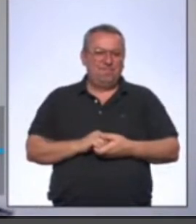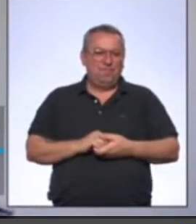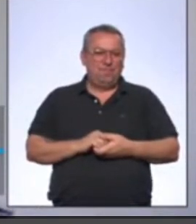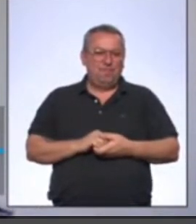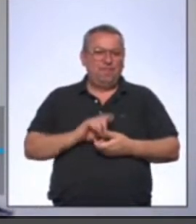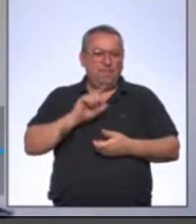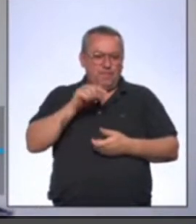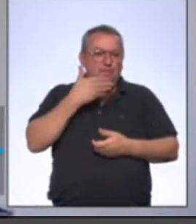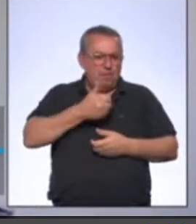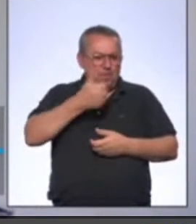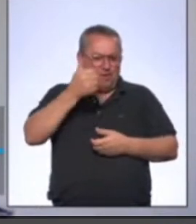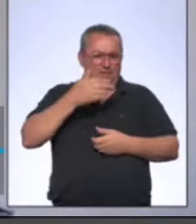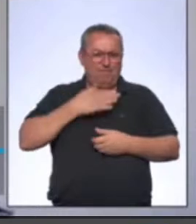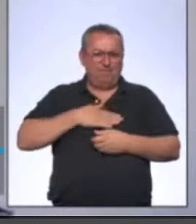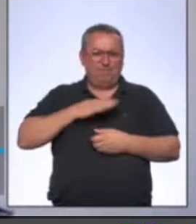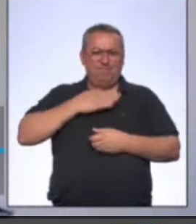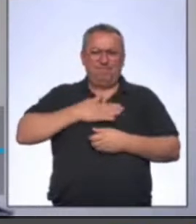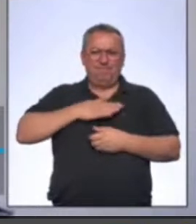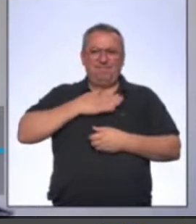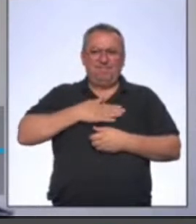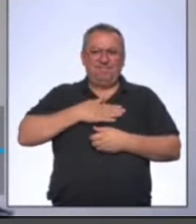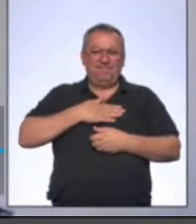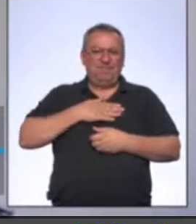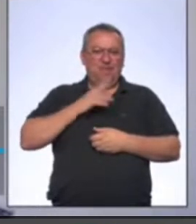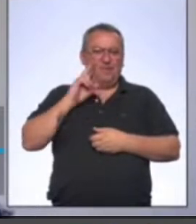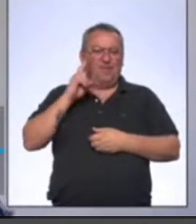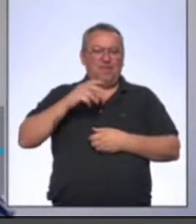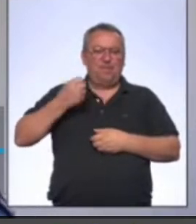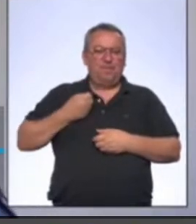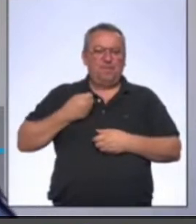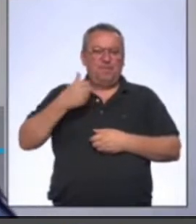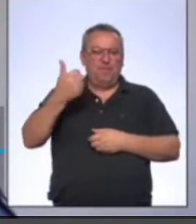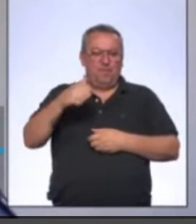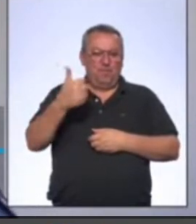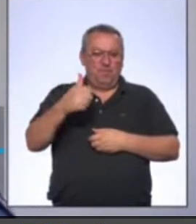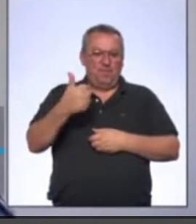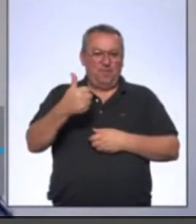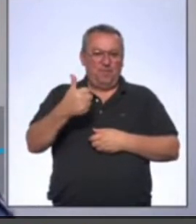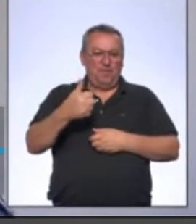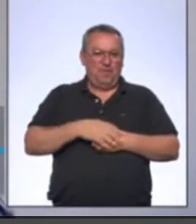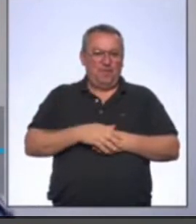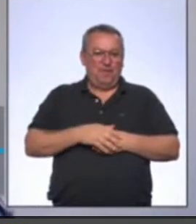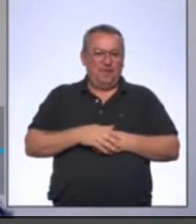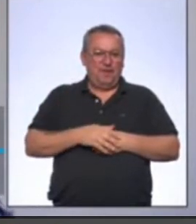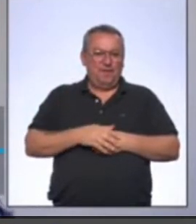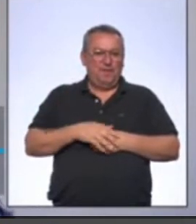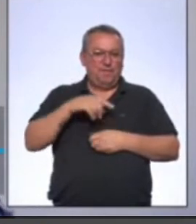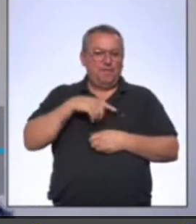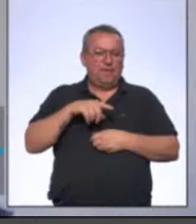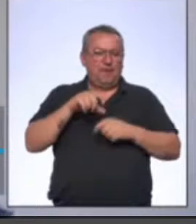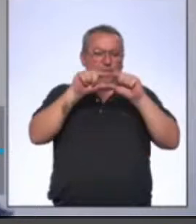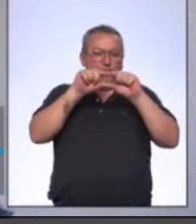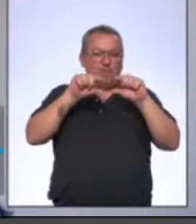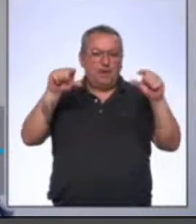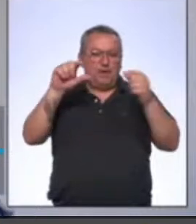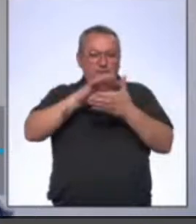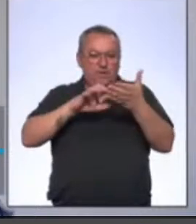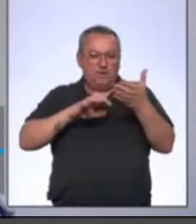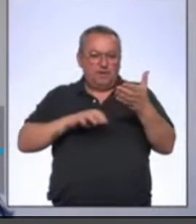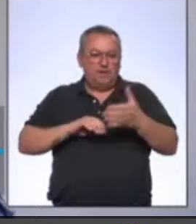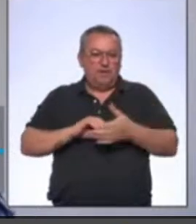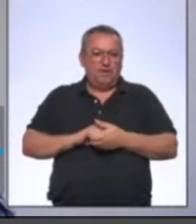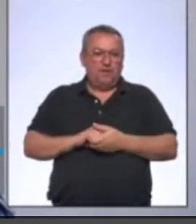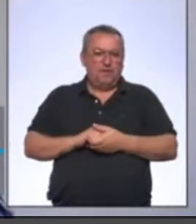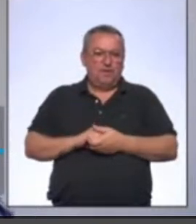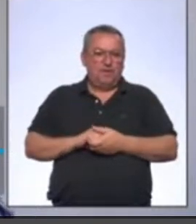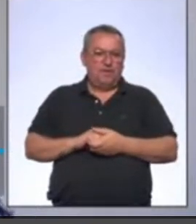Depois melhora, tá, gente? Vamos ver a questão 11. Tem recortes do texto, então a gente não está totalmente sem o texto,